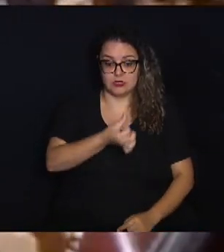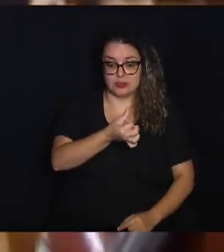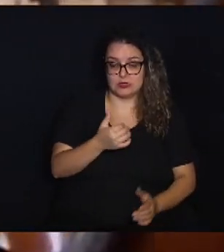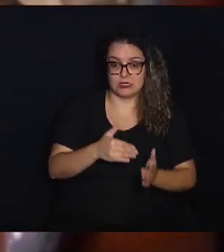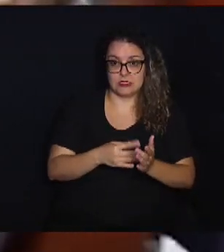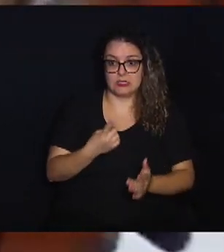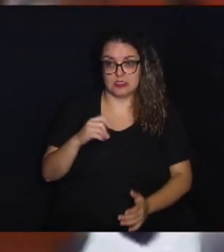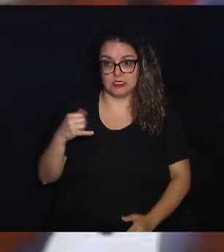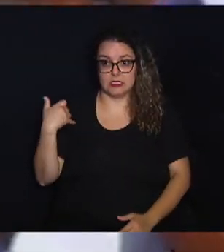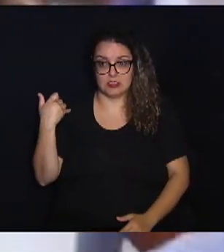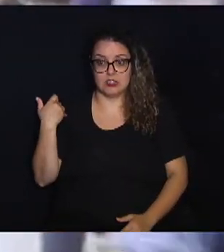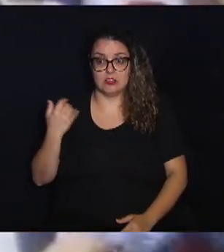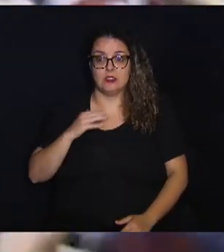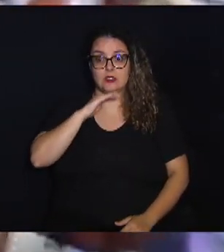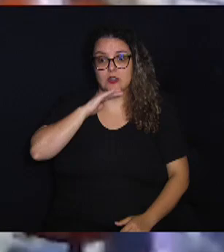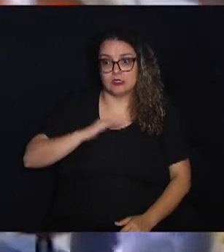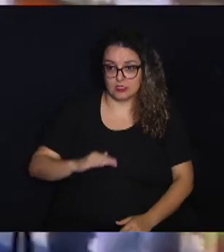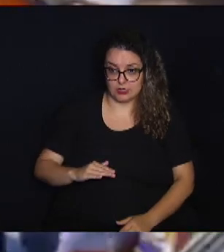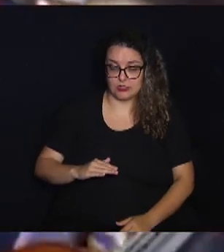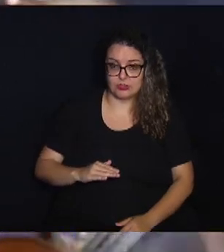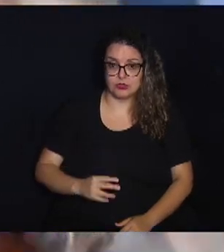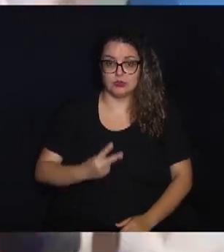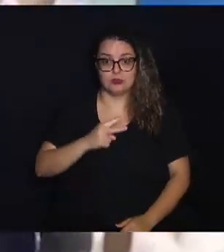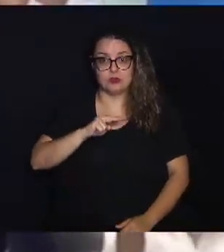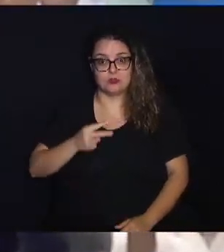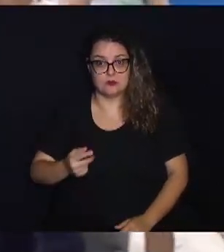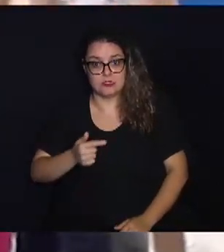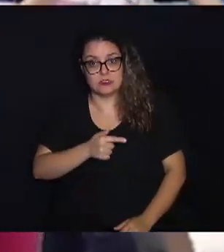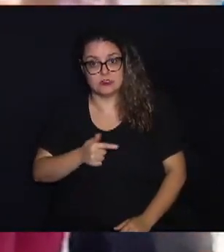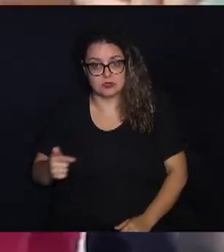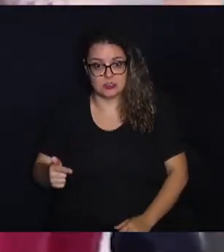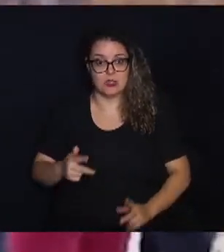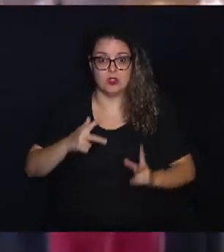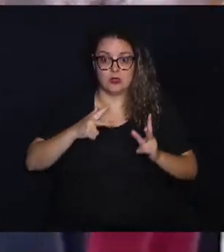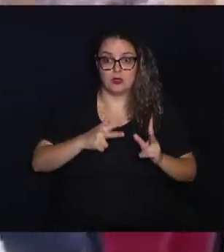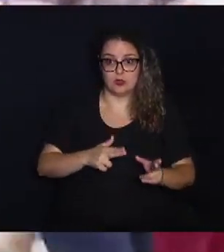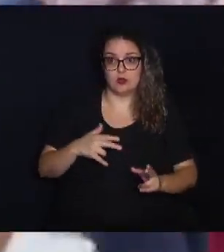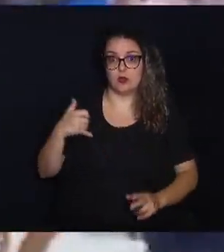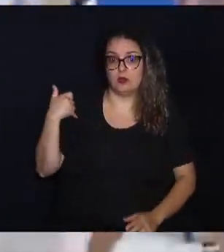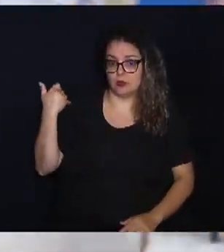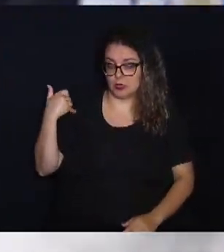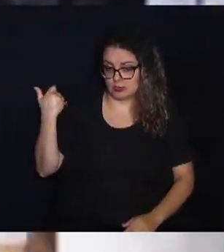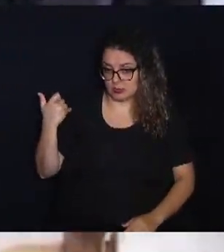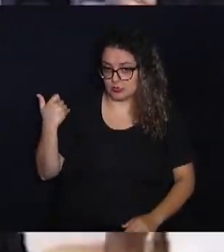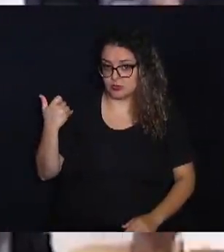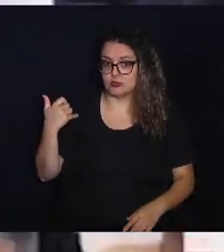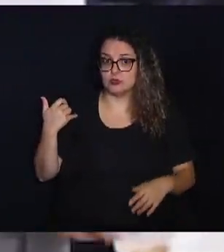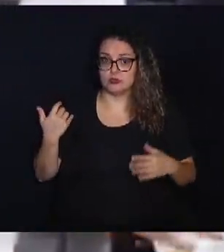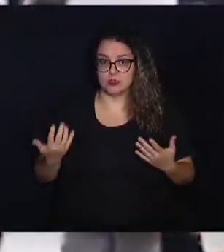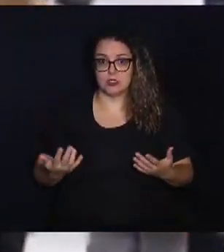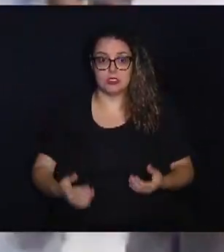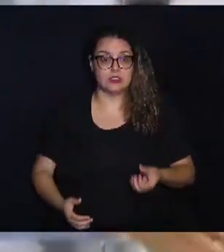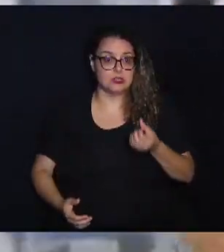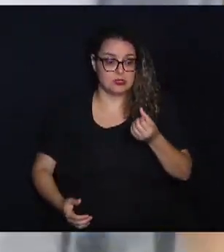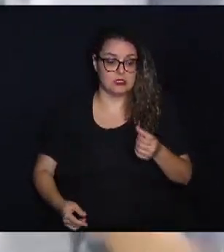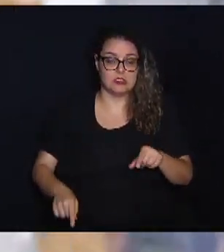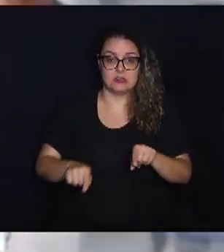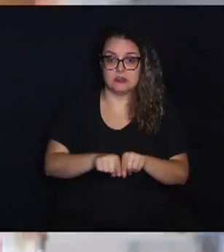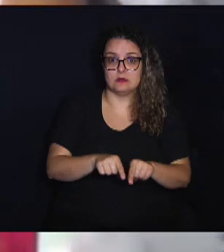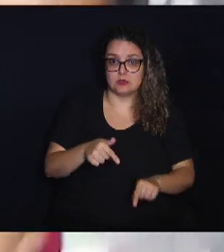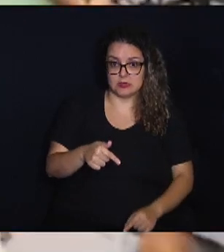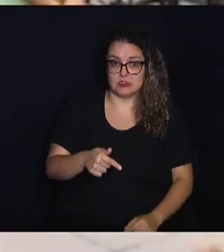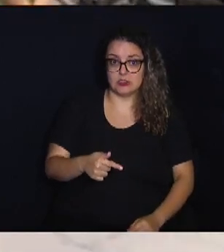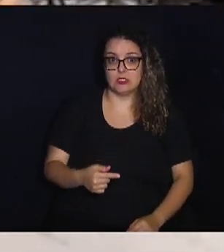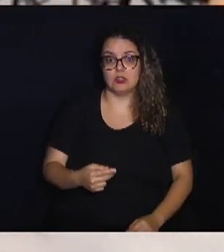anos estudam no período da tarde, 2 vezes por semana, de acordo com a faixa etária. Né? 6 e 7 anos, aula